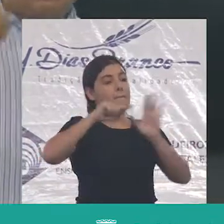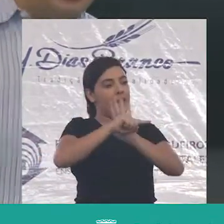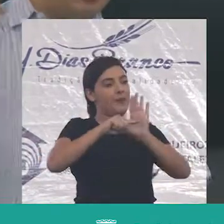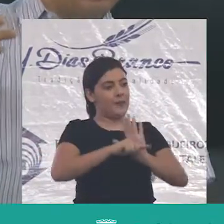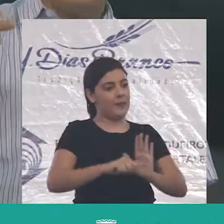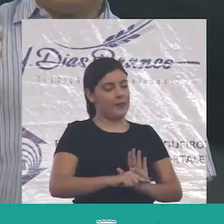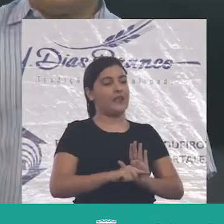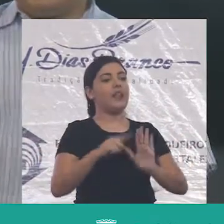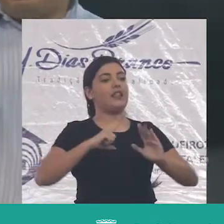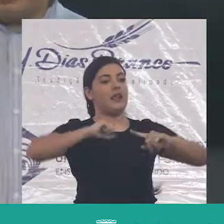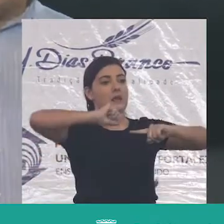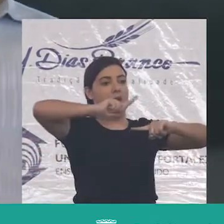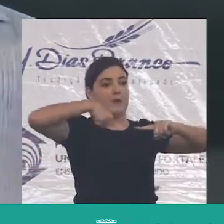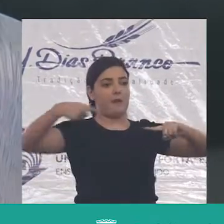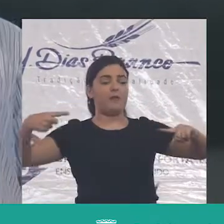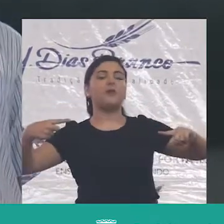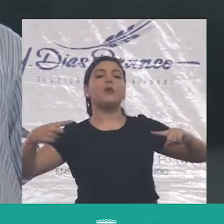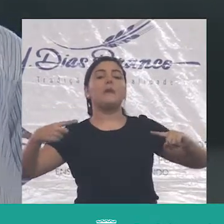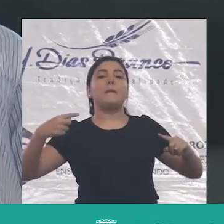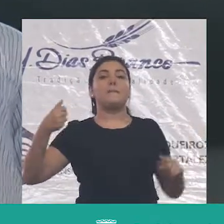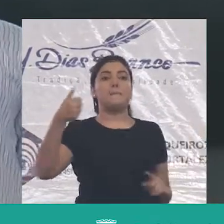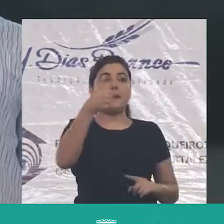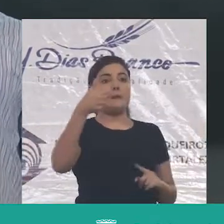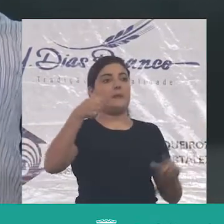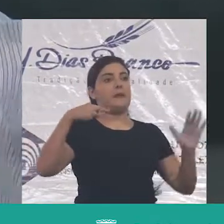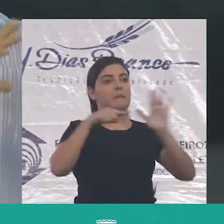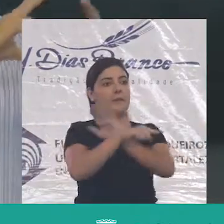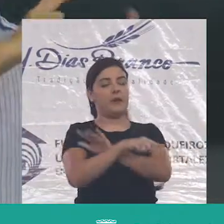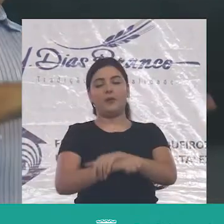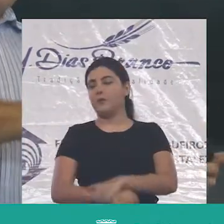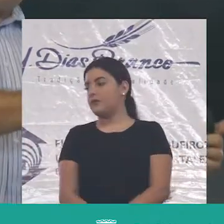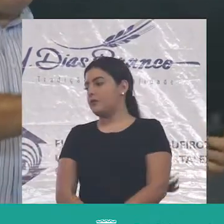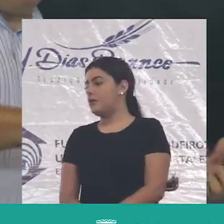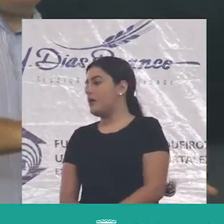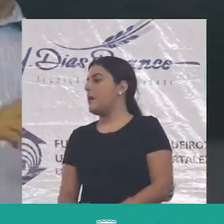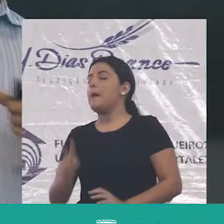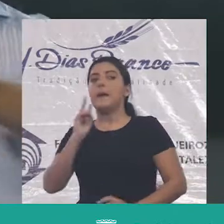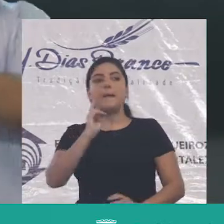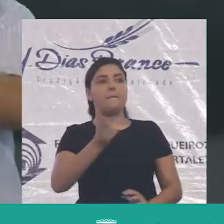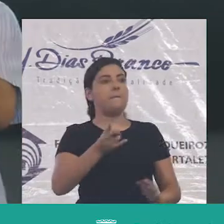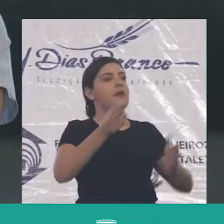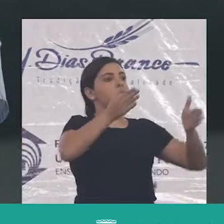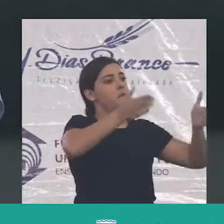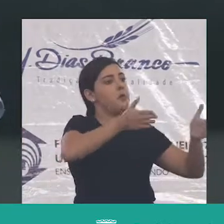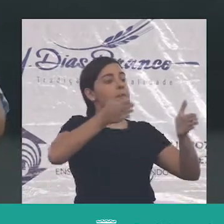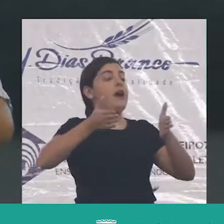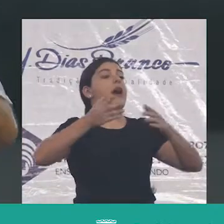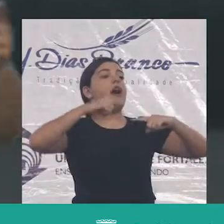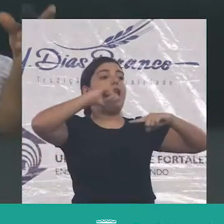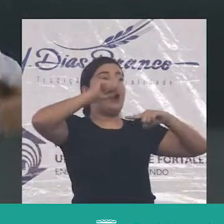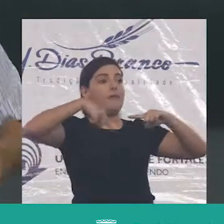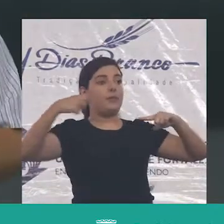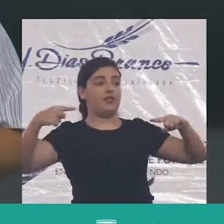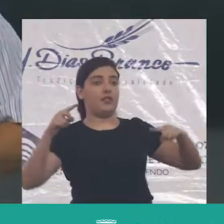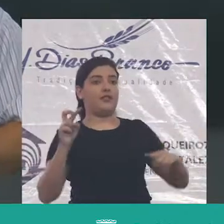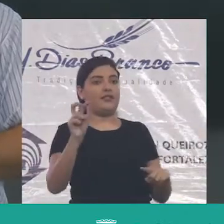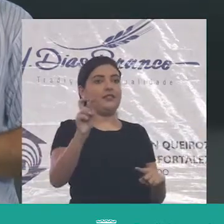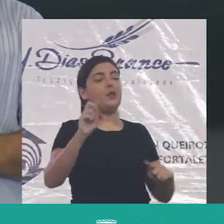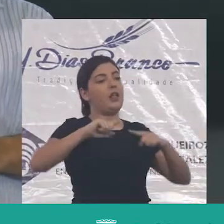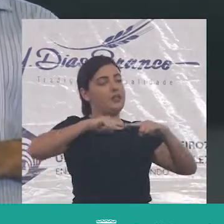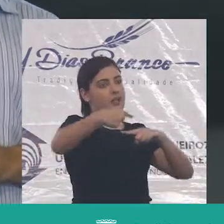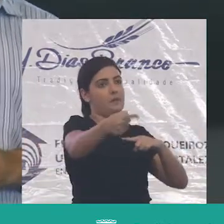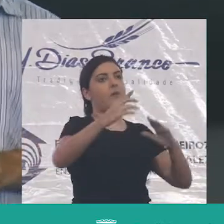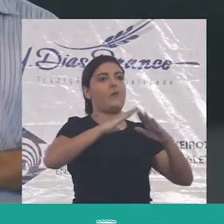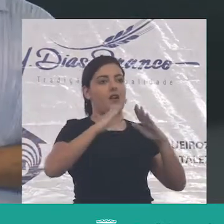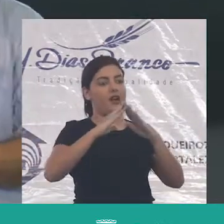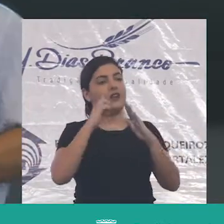que estão no material de vocês aí, a partir da primeira questão. Eu estou seguindo a mesma ordem que está na apostila 5, que vocês vão olhar depois em